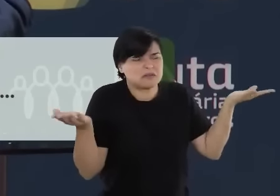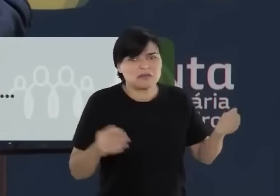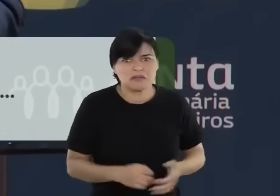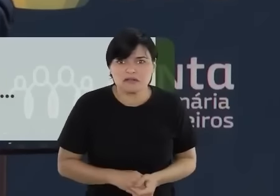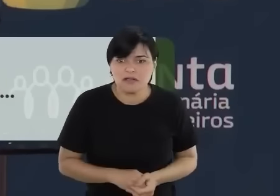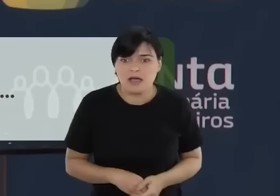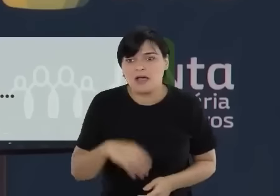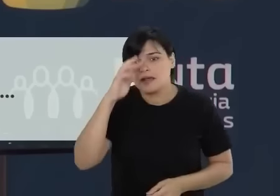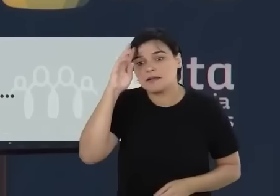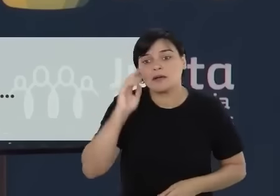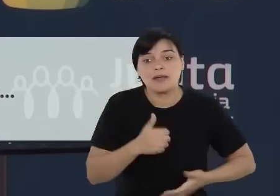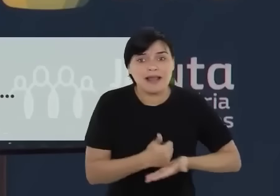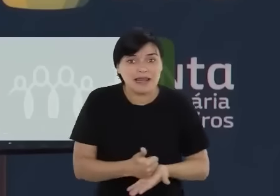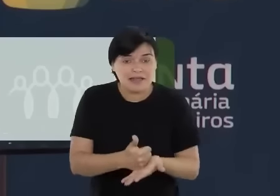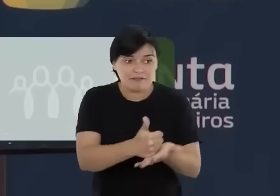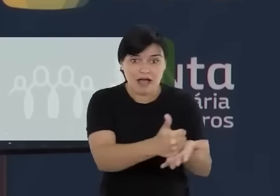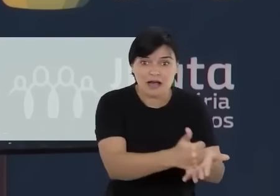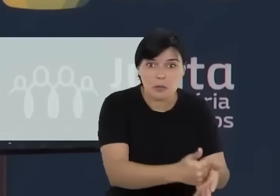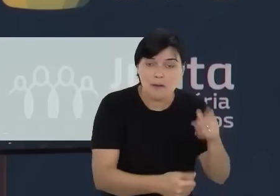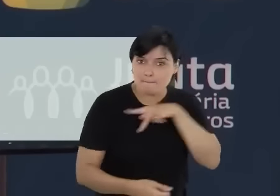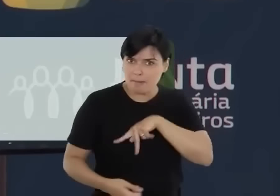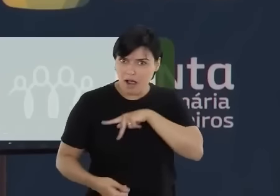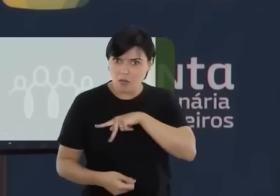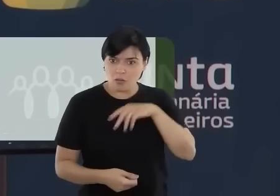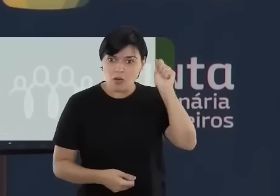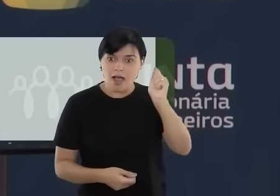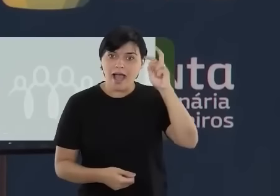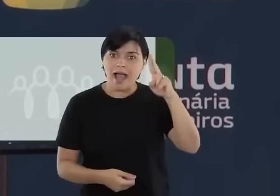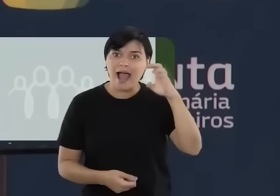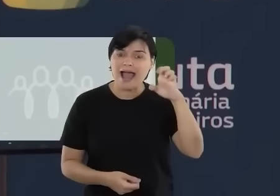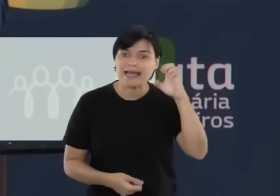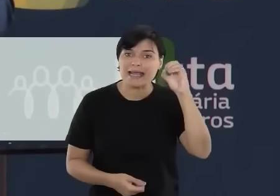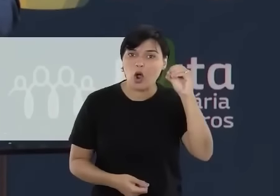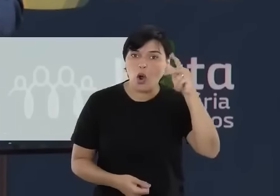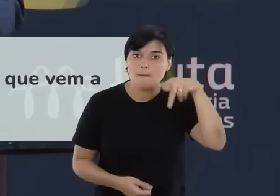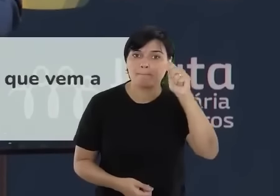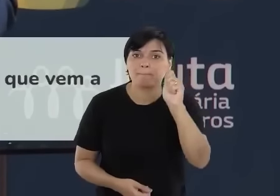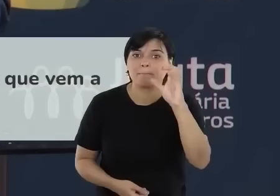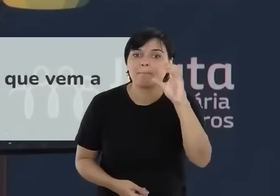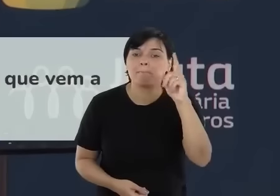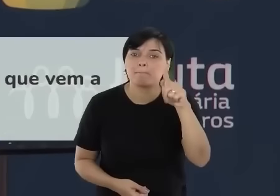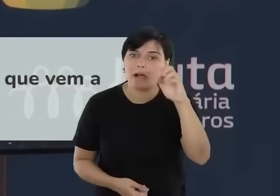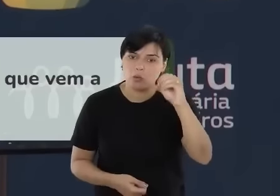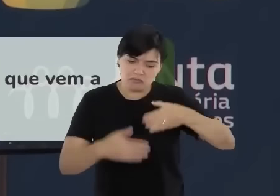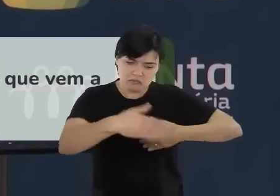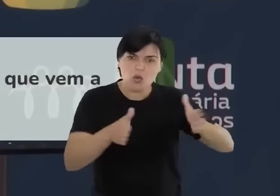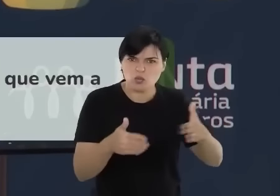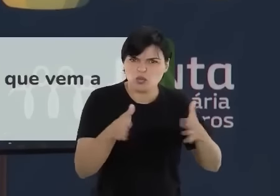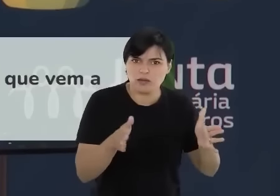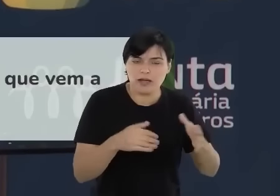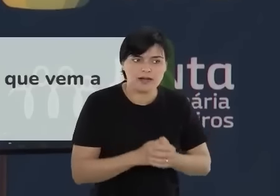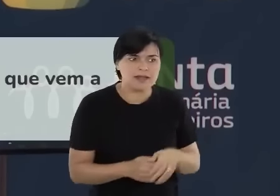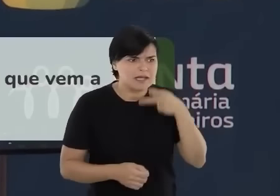consigo levaram a oró pago dizendo podemos saber que nova doutrina é essa que ensinas Poo que nos trazes